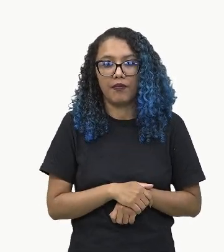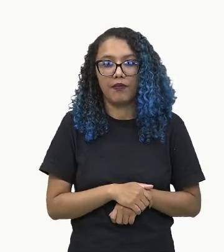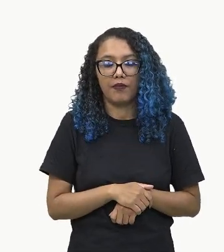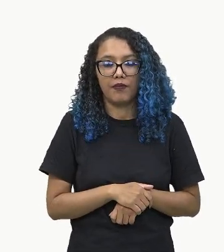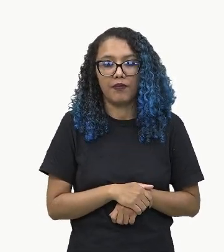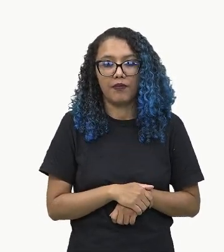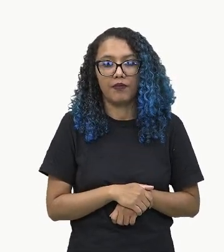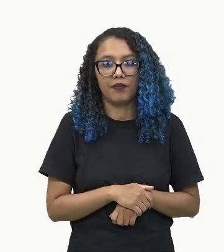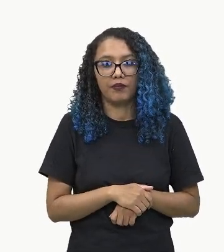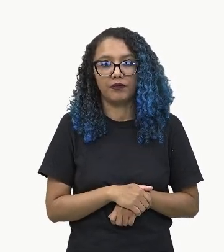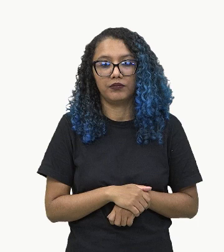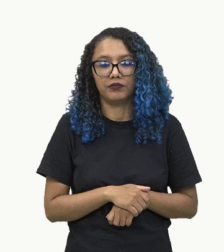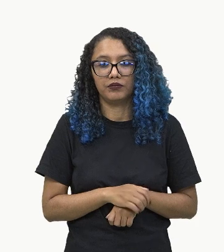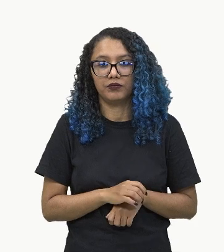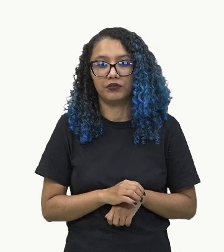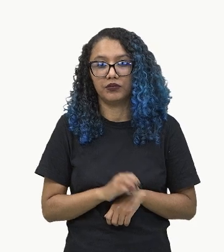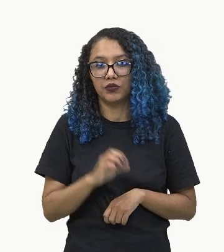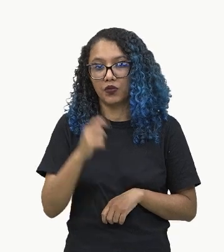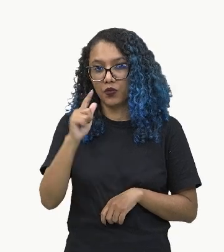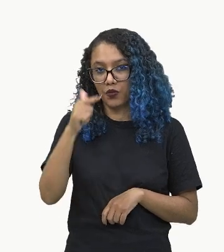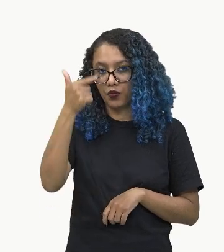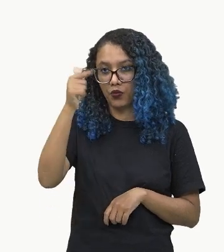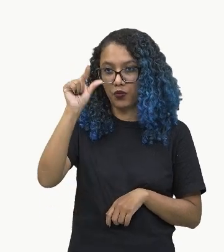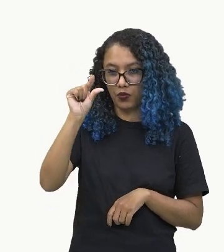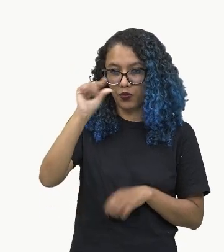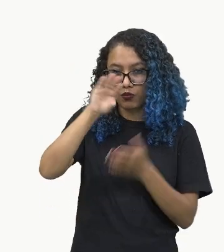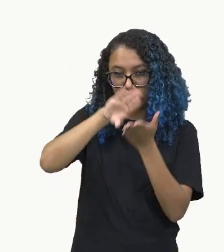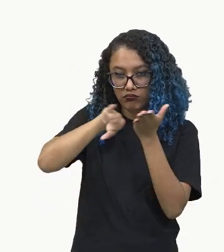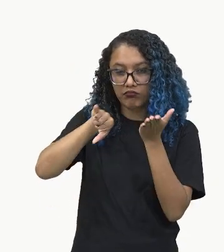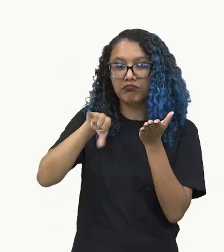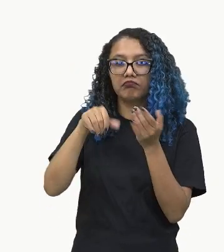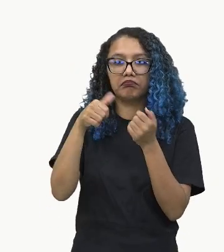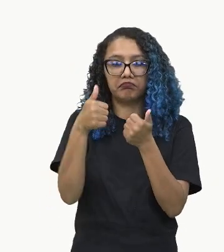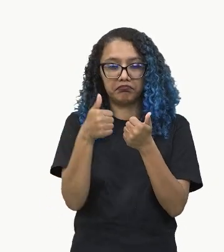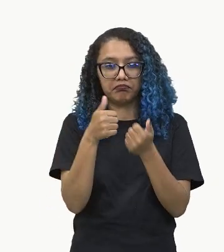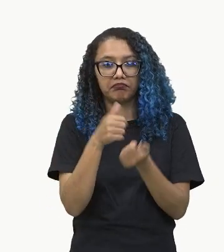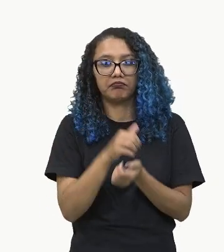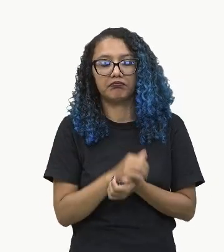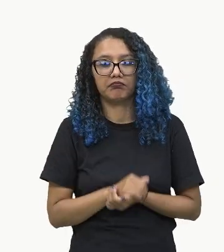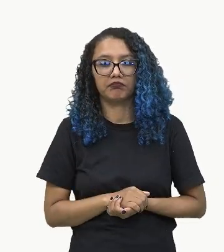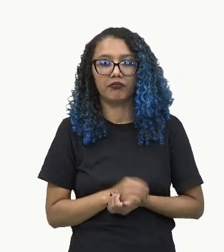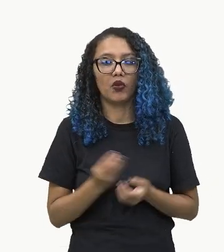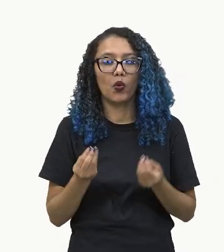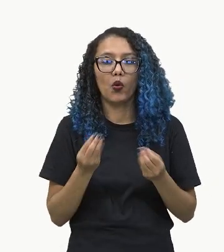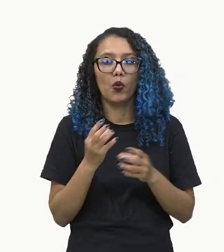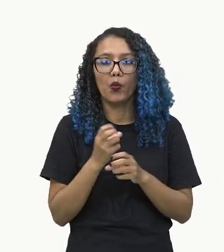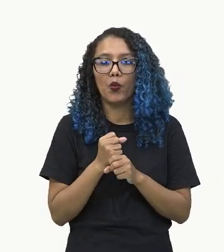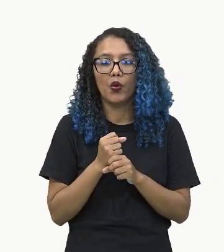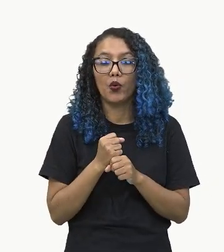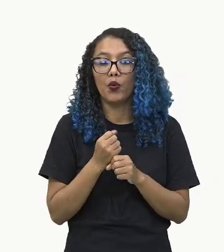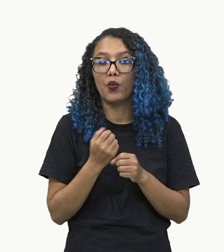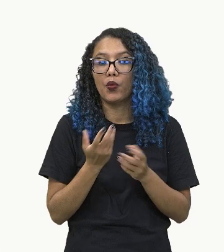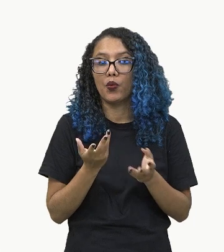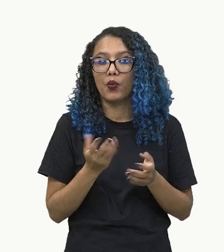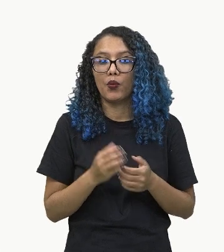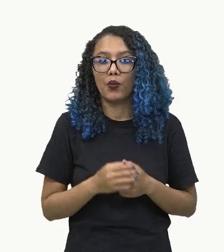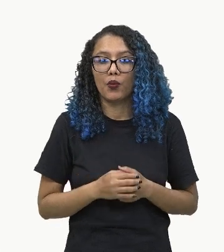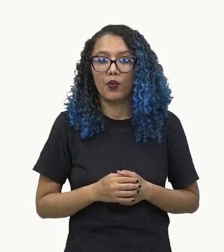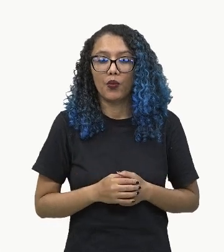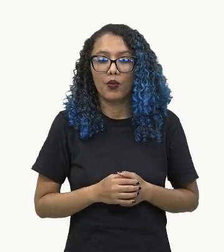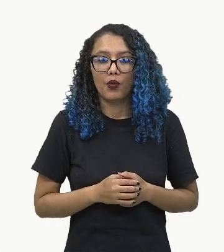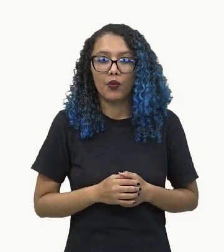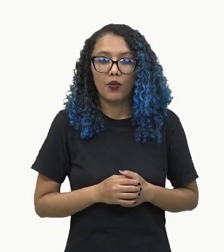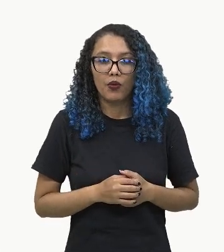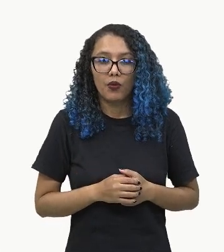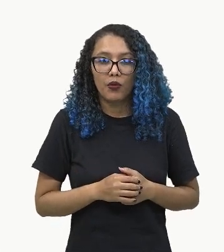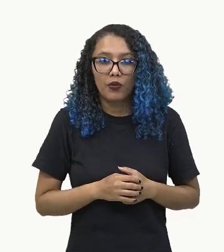tirar o ao quadrado. Tá? E como é que a gente calcula aqui? Como é que a gente passa aí a diferença do quadrado,